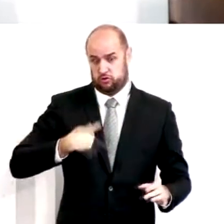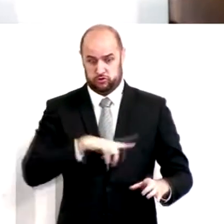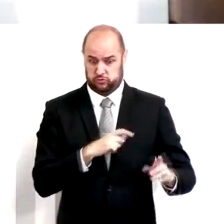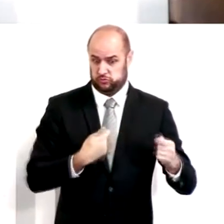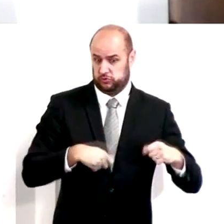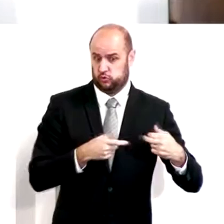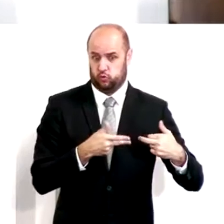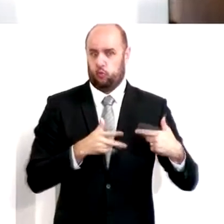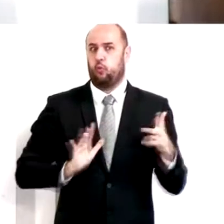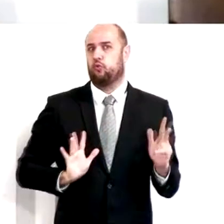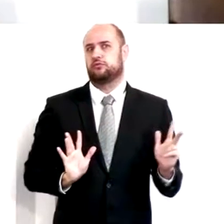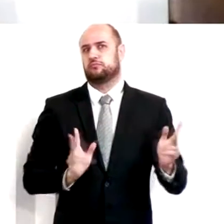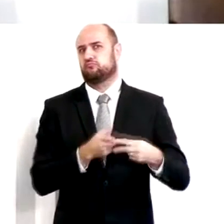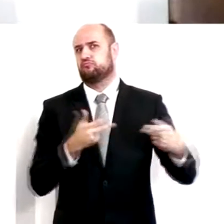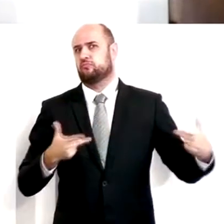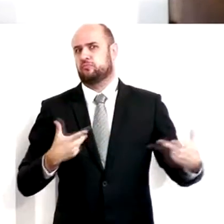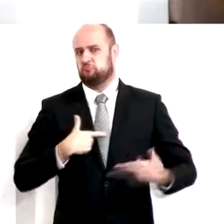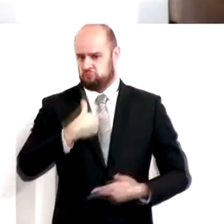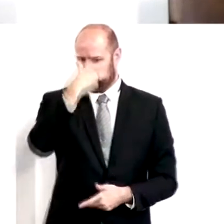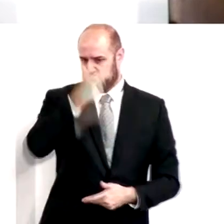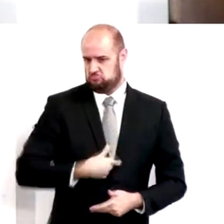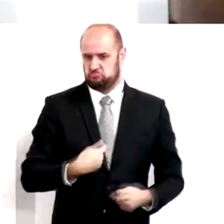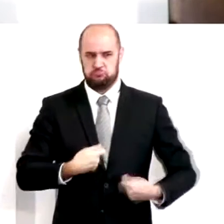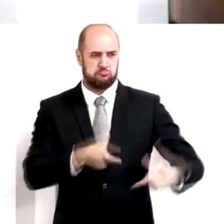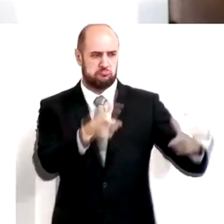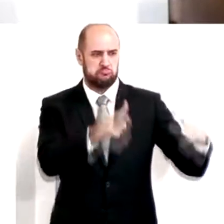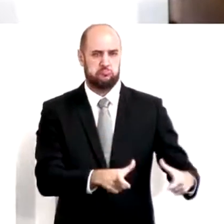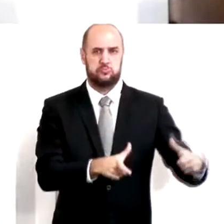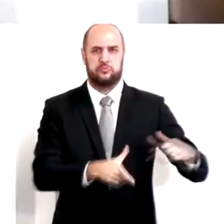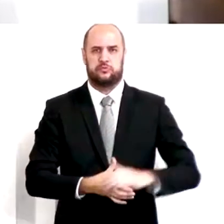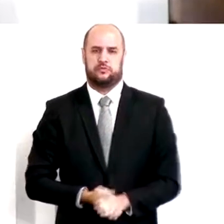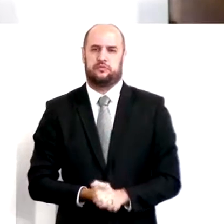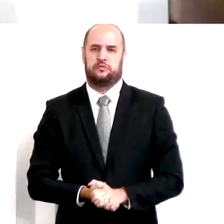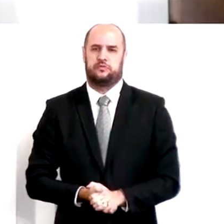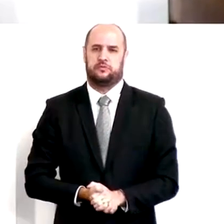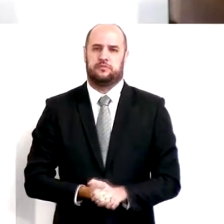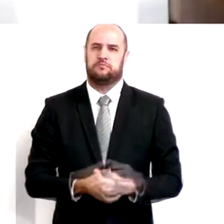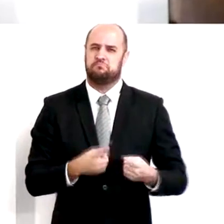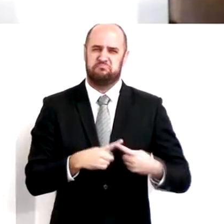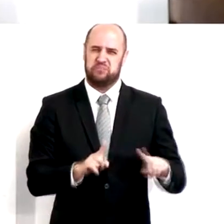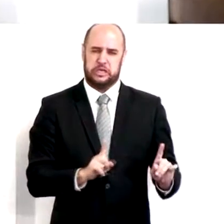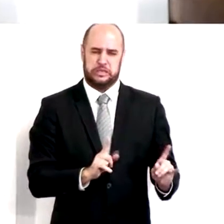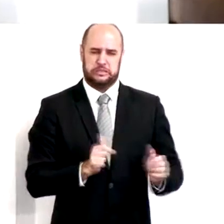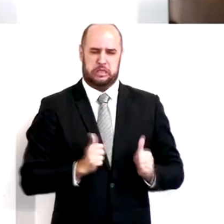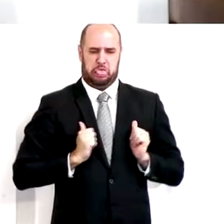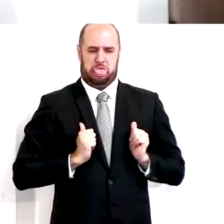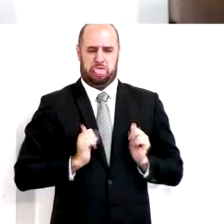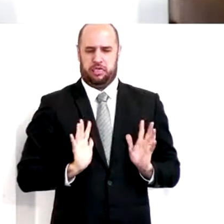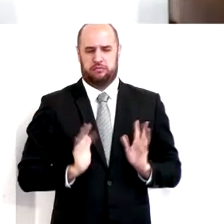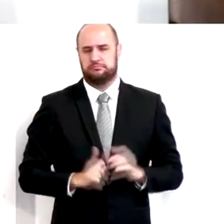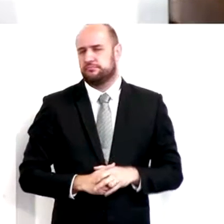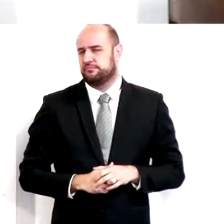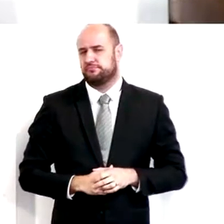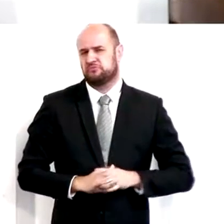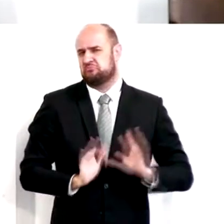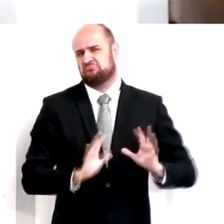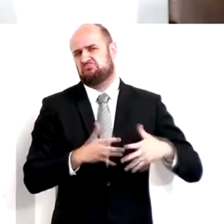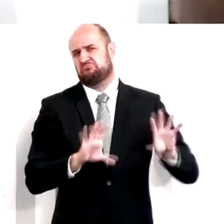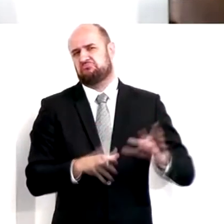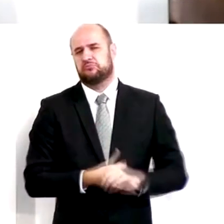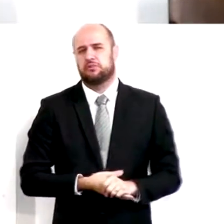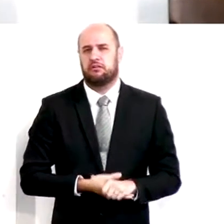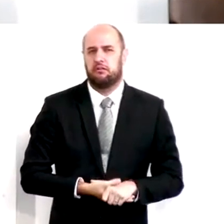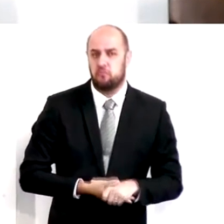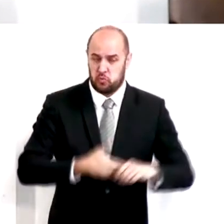uma coisa, nós temos que ter uma atitude aqui nessa região da Acaia. Mas a gente não vai ter não. A gente não quer não. A gente não